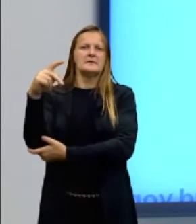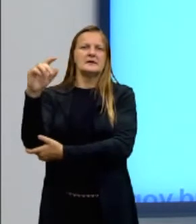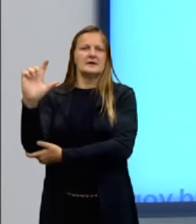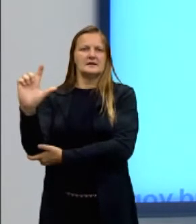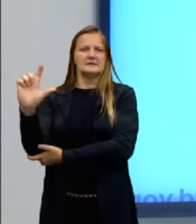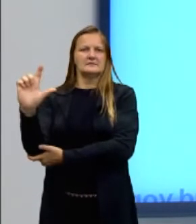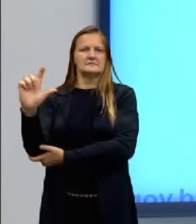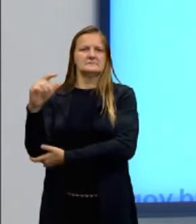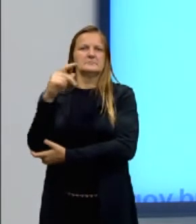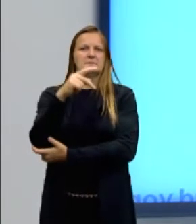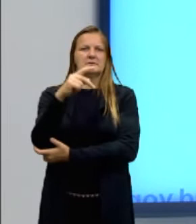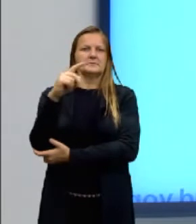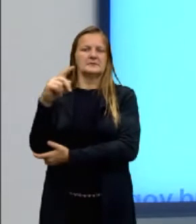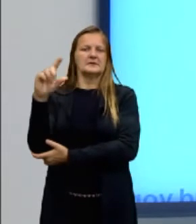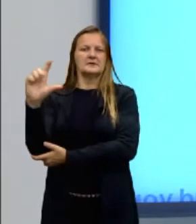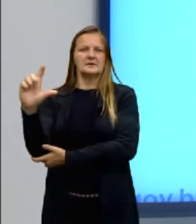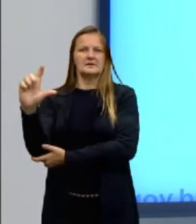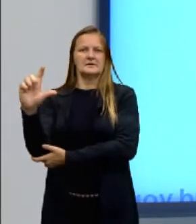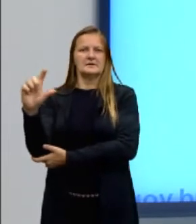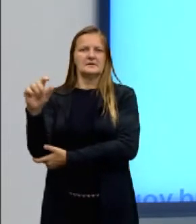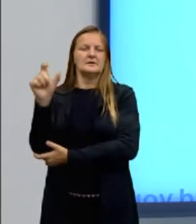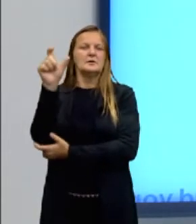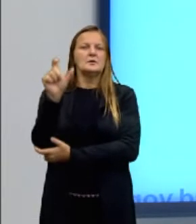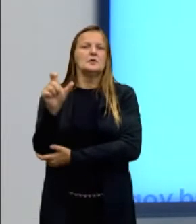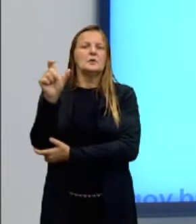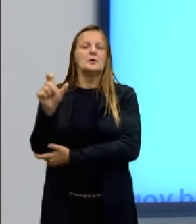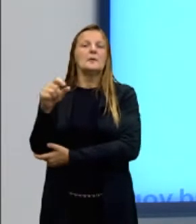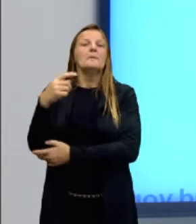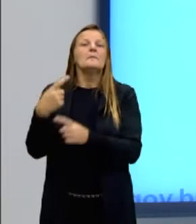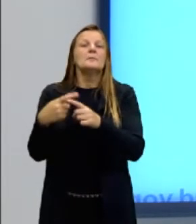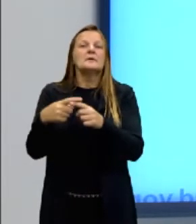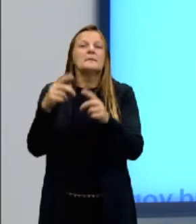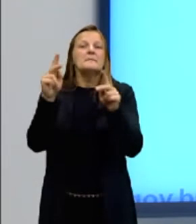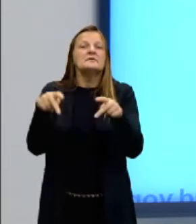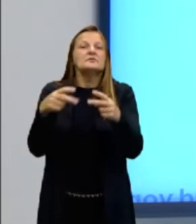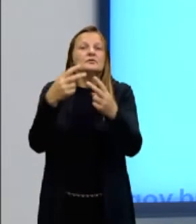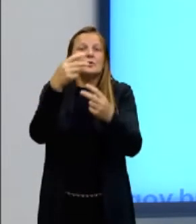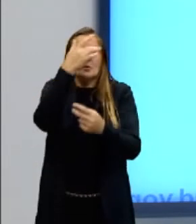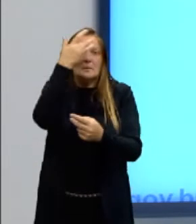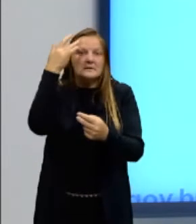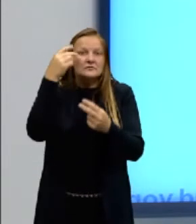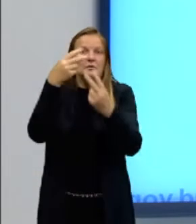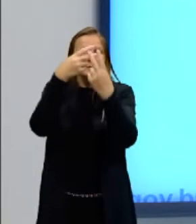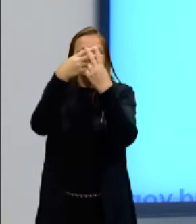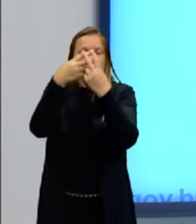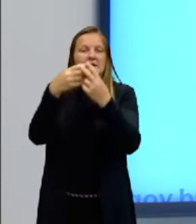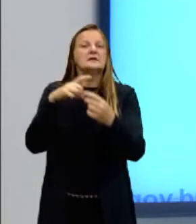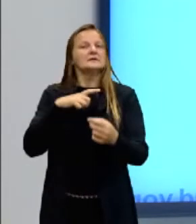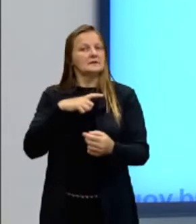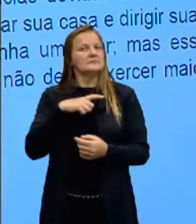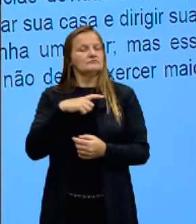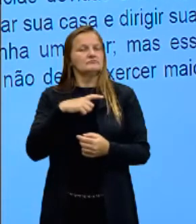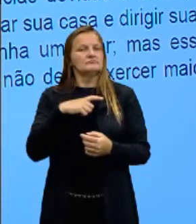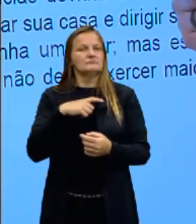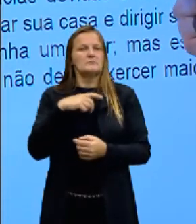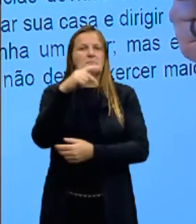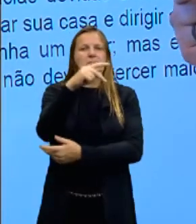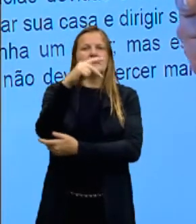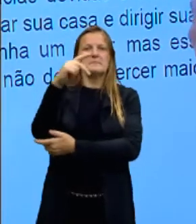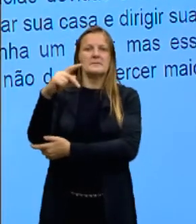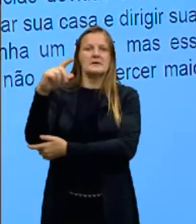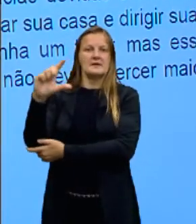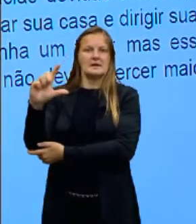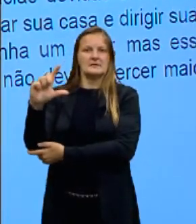PPL galera PPL é para pessoas privadas de liberdade tá bem ele faz uma segunda aplicação se chama